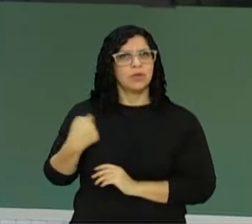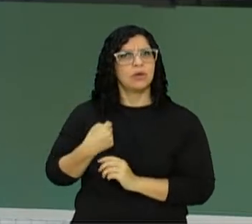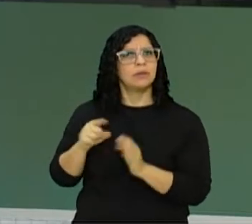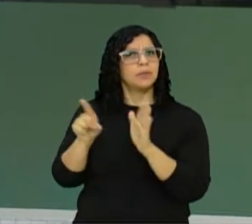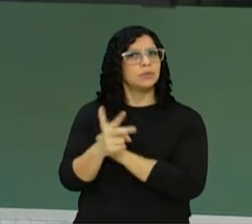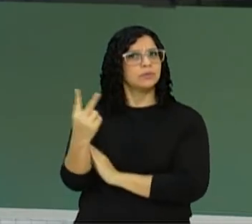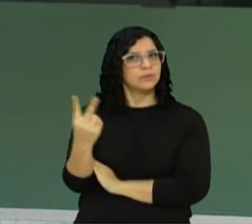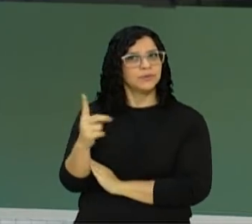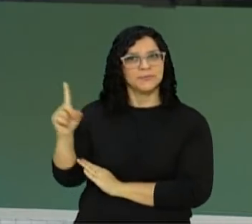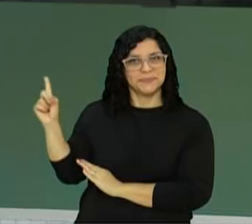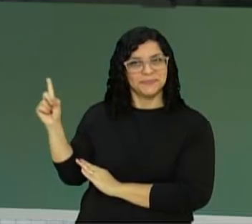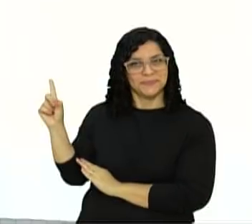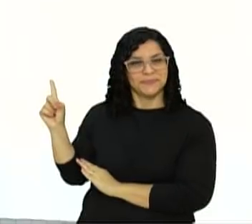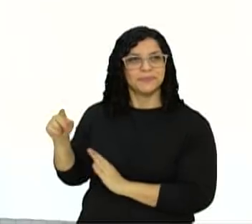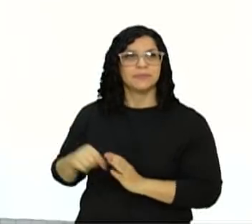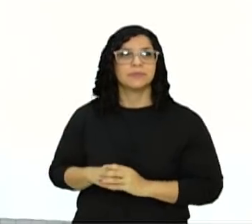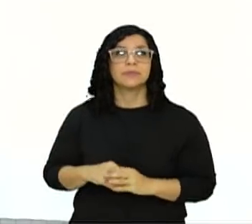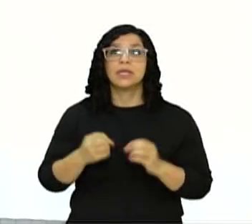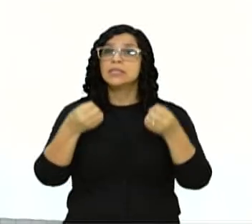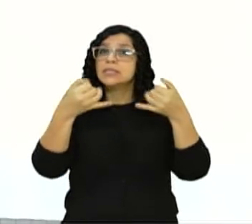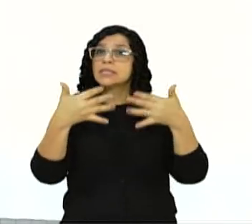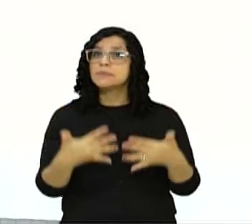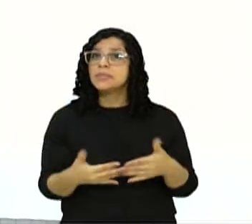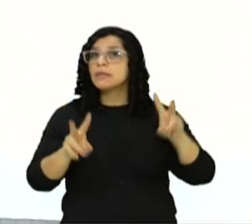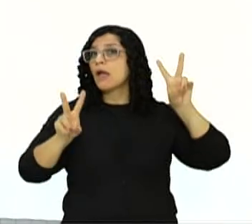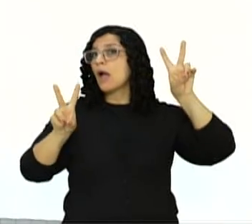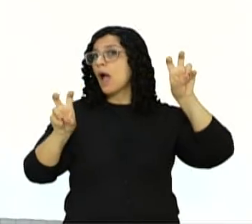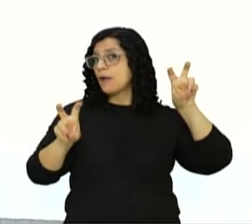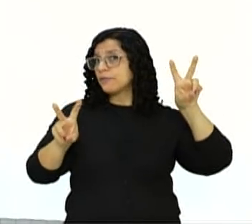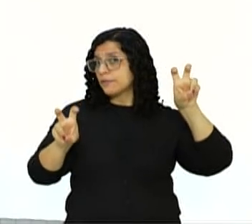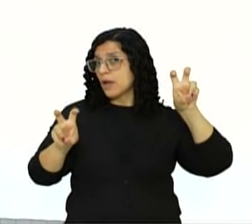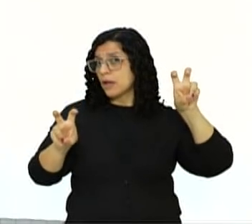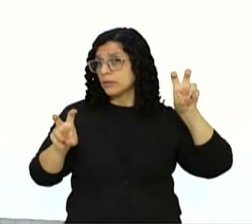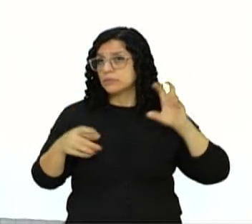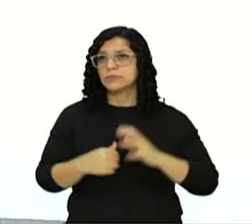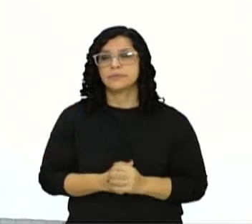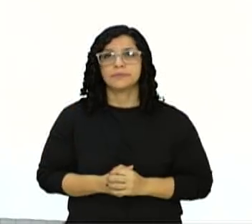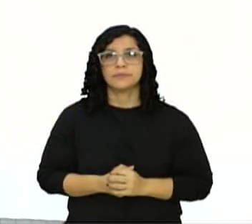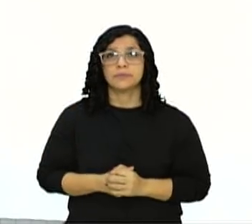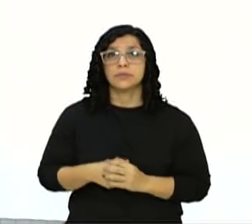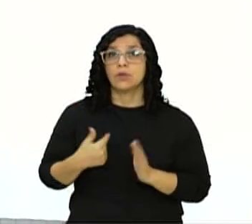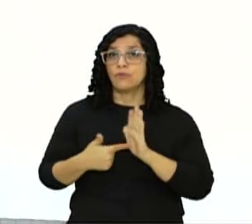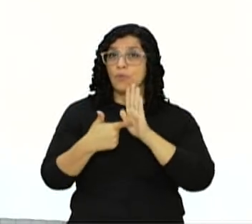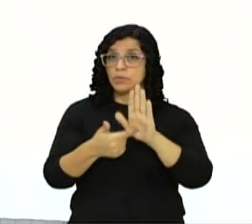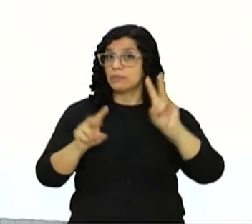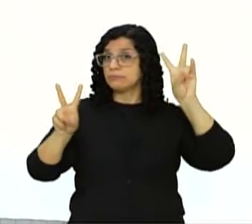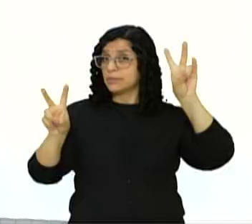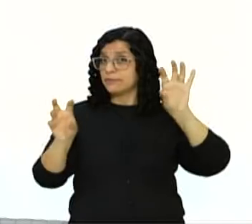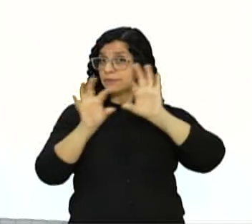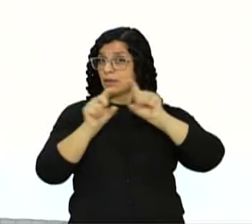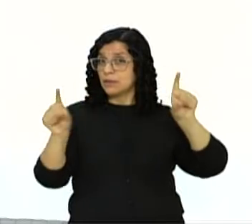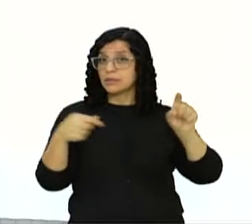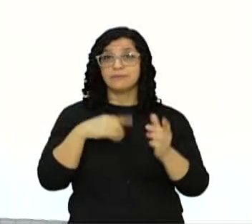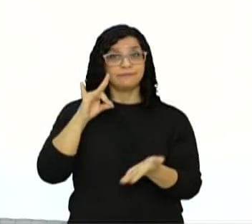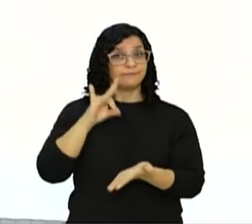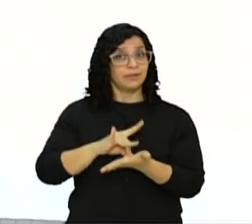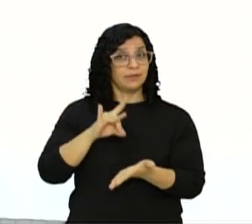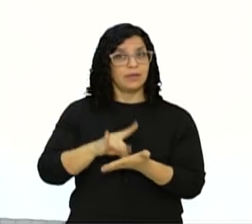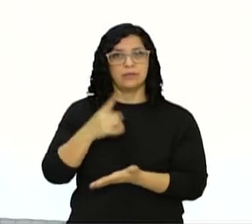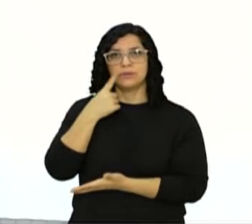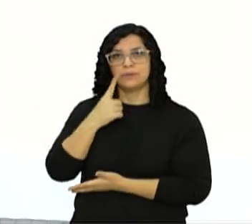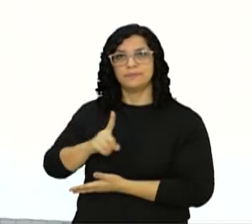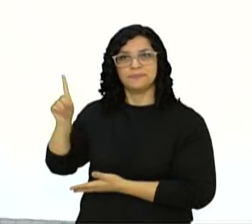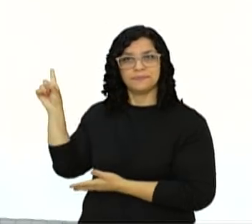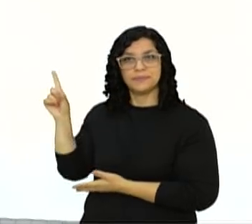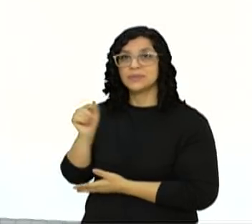número 2? Ela diz assim, explique a seguinte afirmação. Então eu trago uma frase e ela é verdadeira.